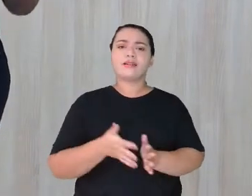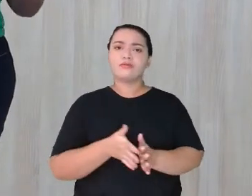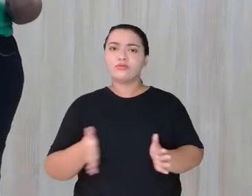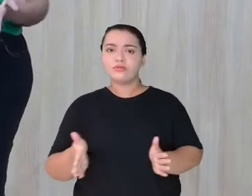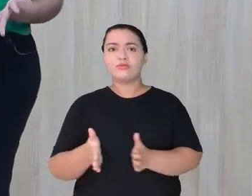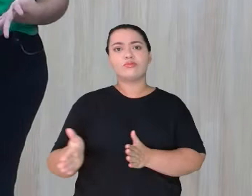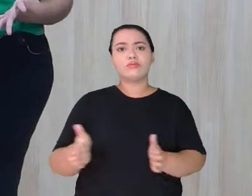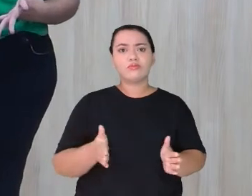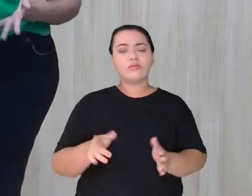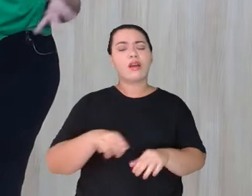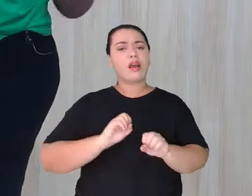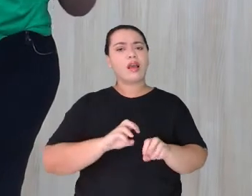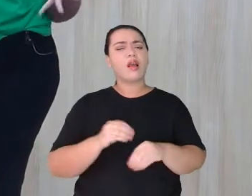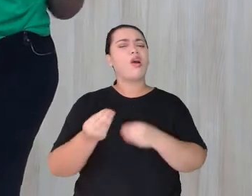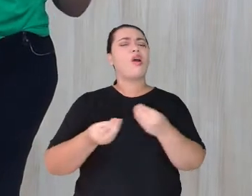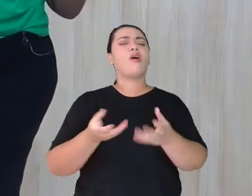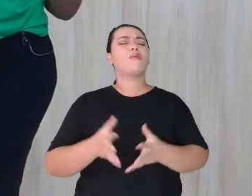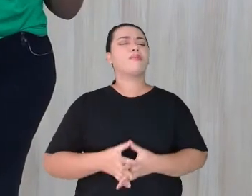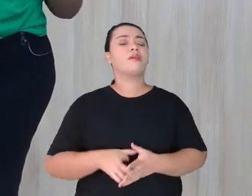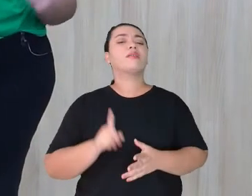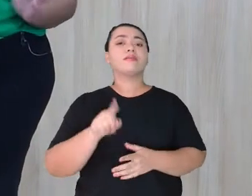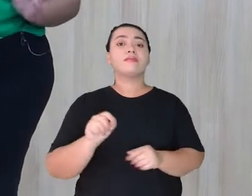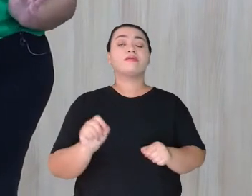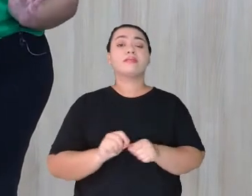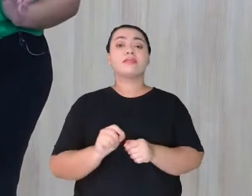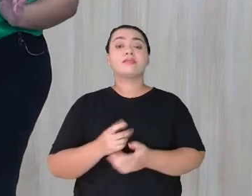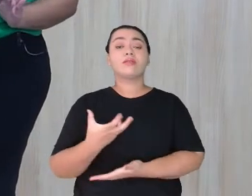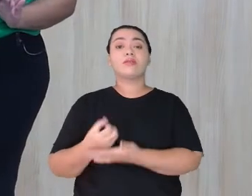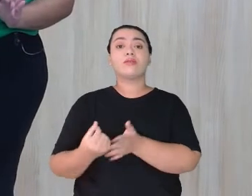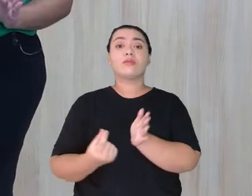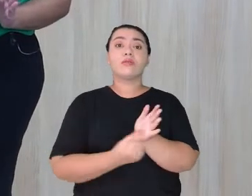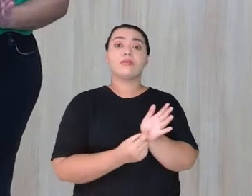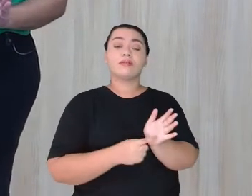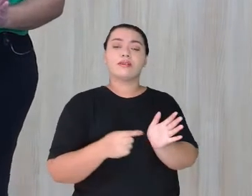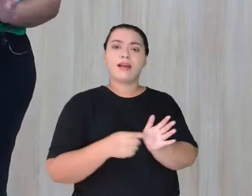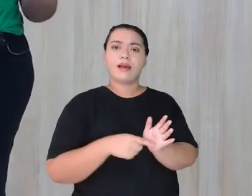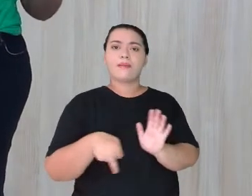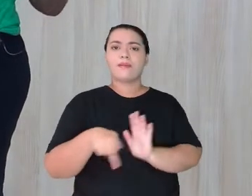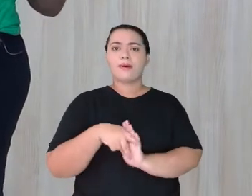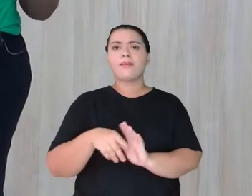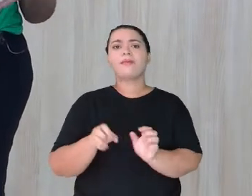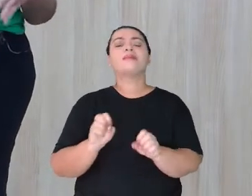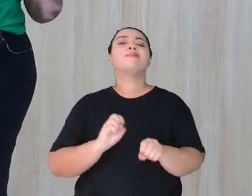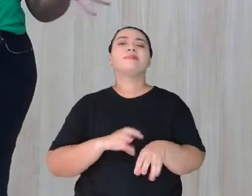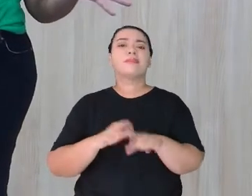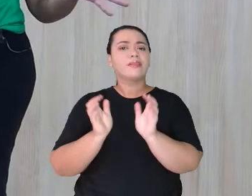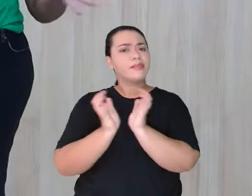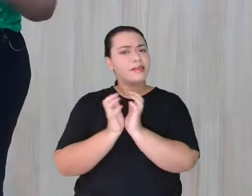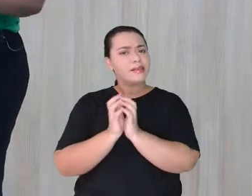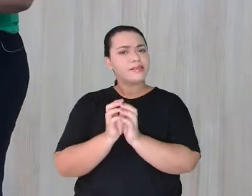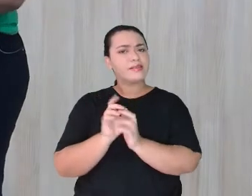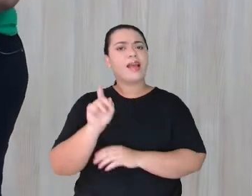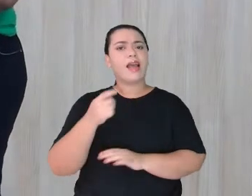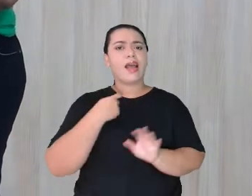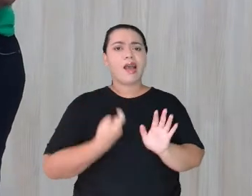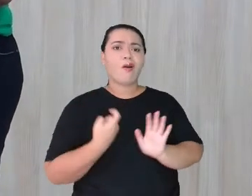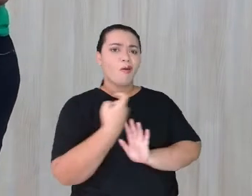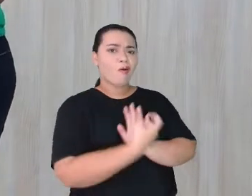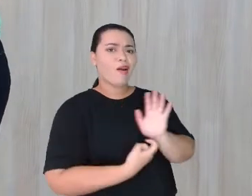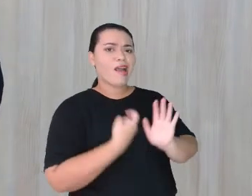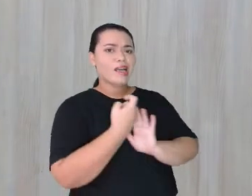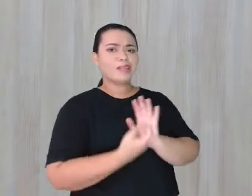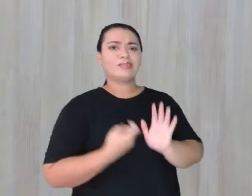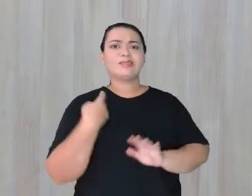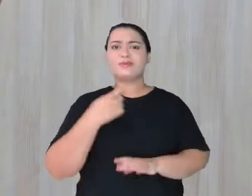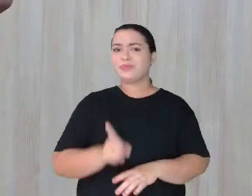acontece. Como, Vivi? Fazendo o login no app do Educa Recife, tá aí os QR Codes na sua tela, pra cá,